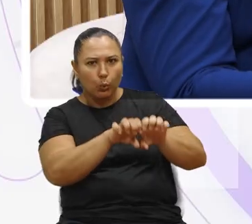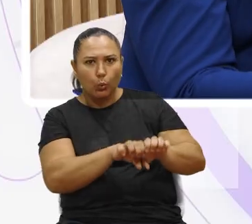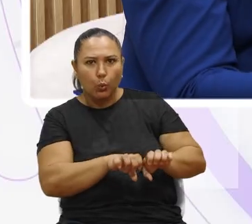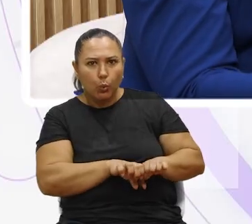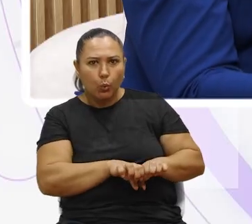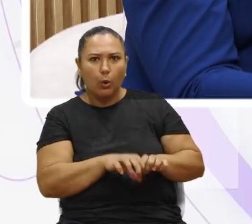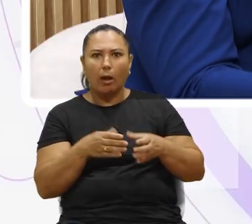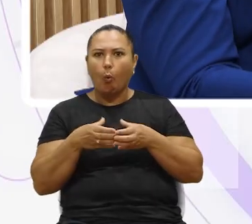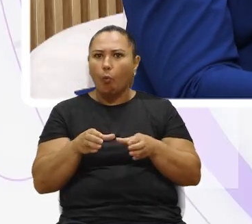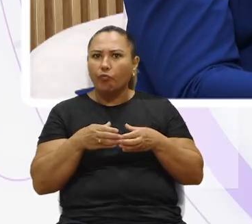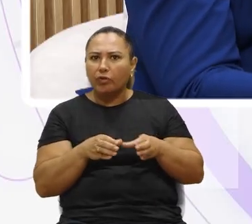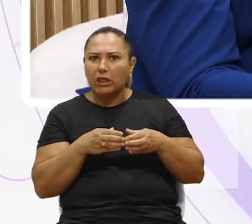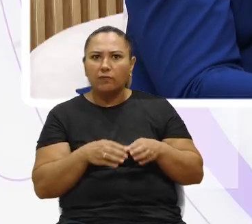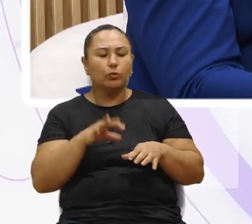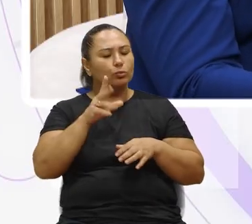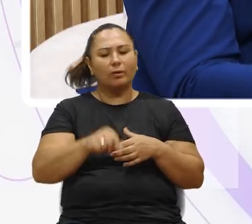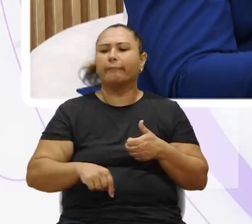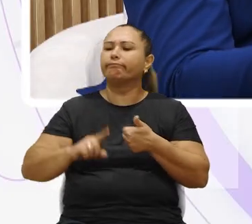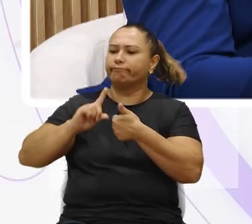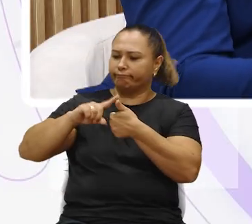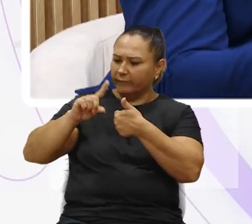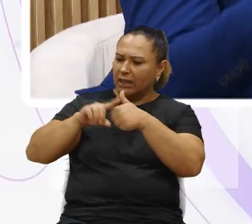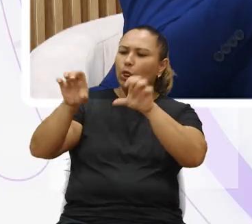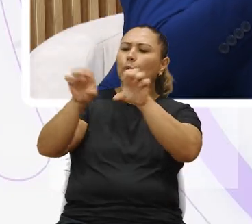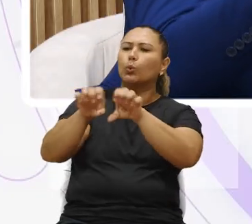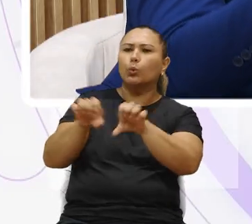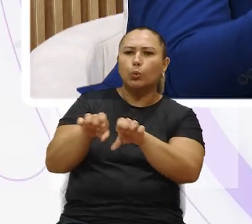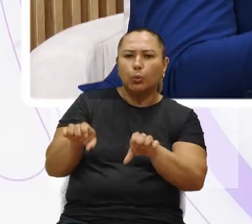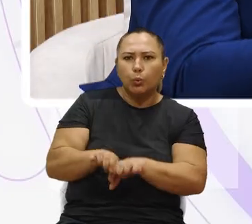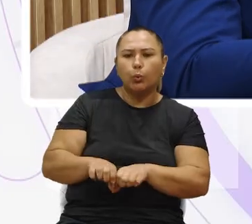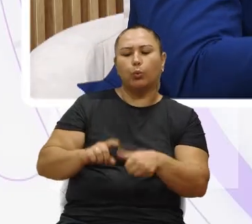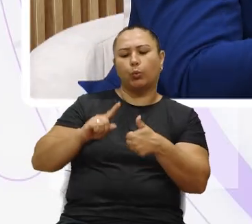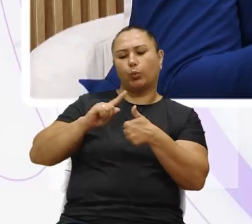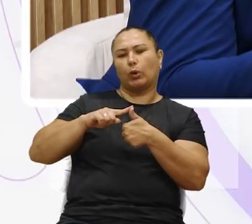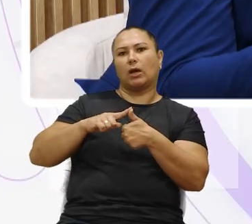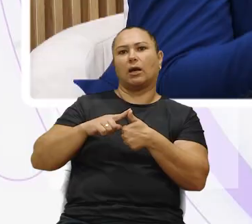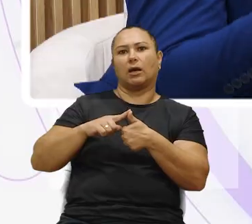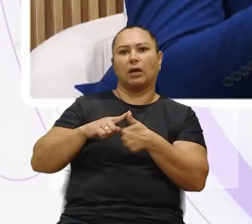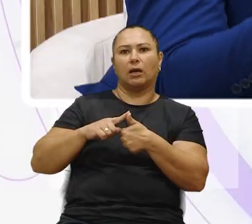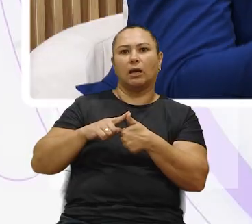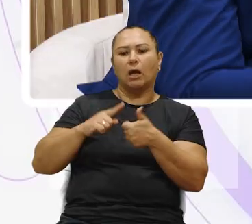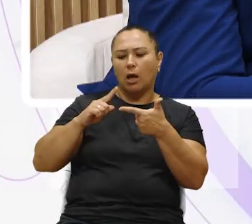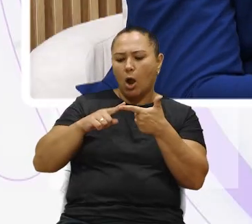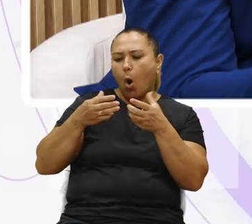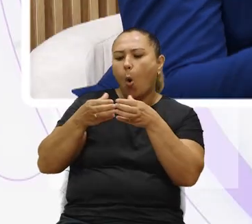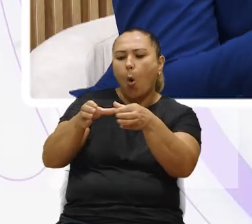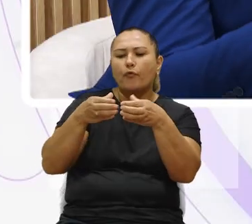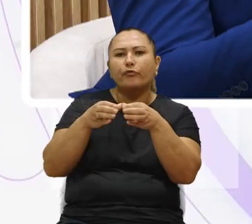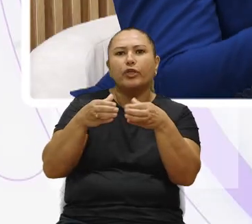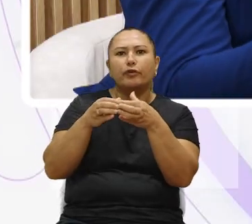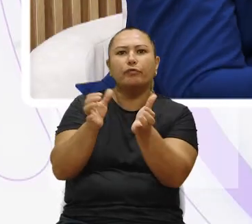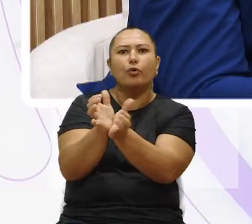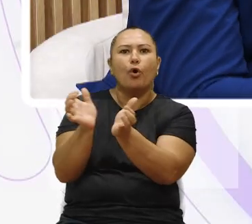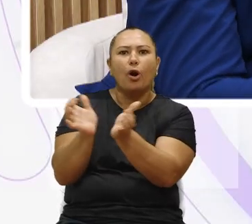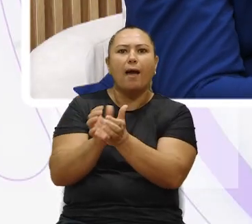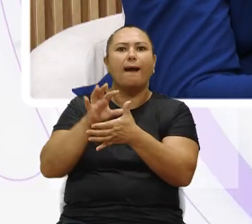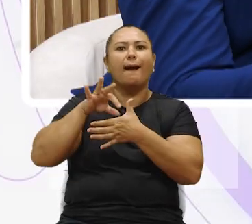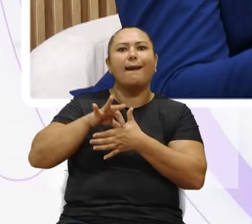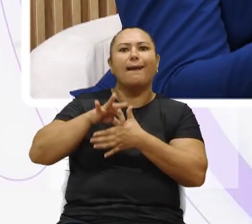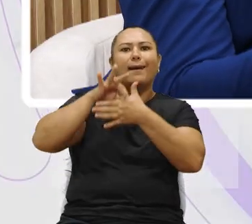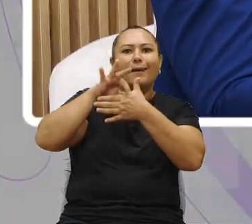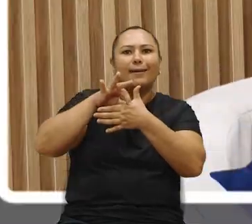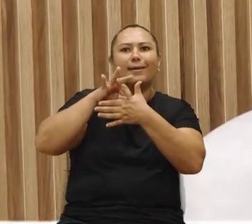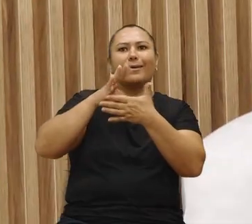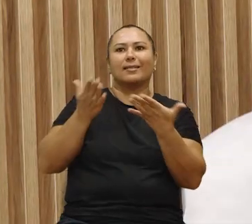é estrutura, é convívio, tudo está Estrutura. englobado, Vitor? Tudo englobado. Estrutura,